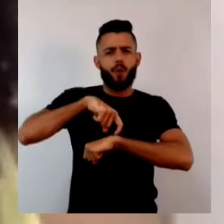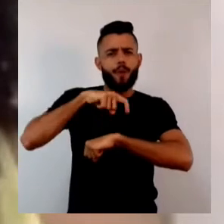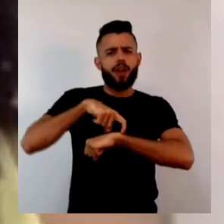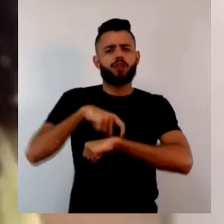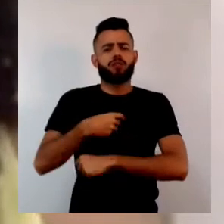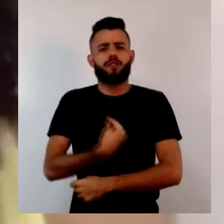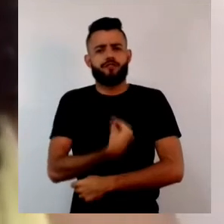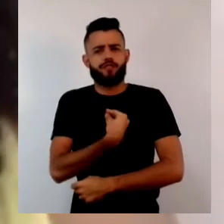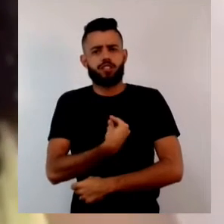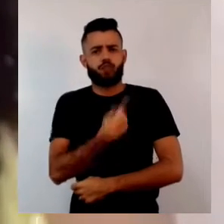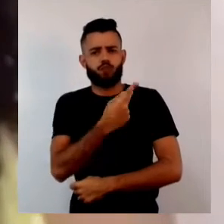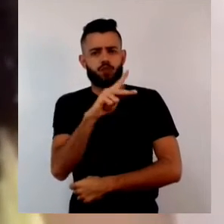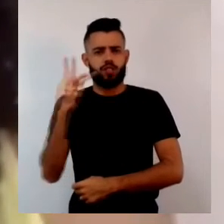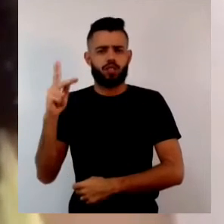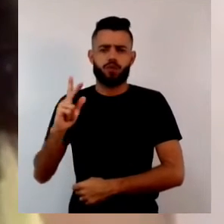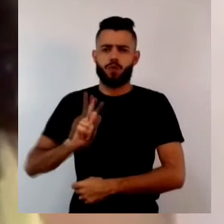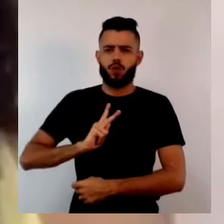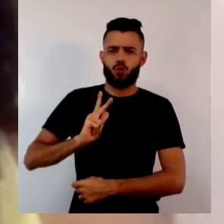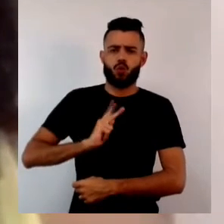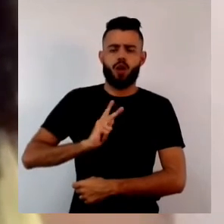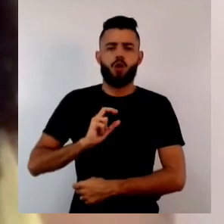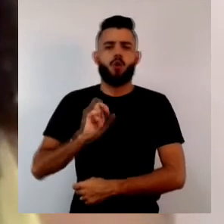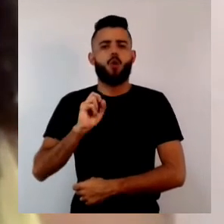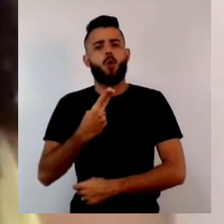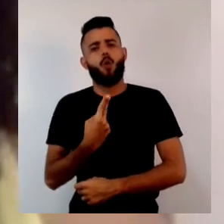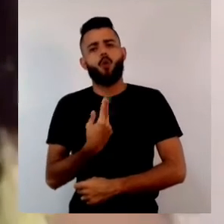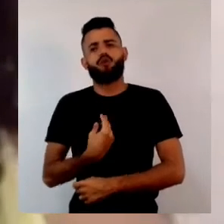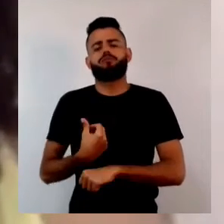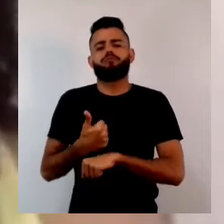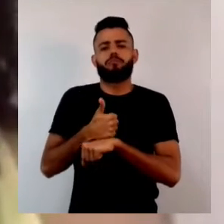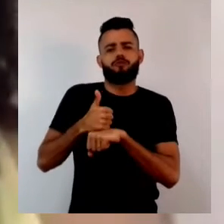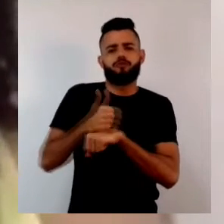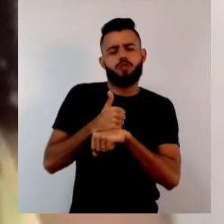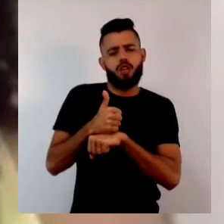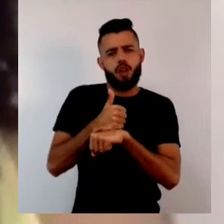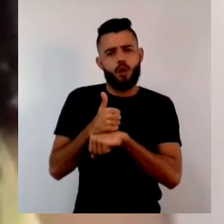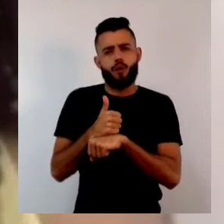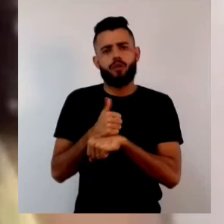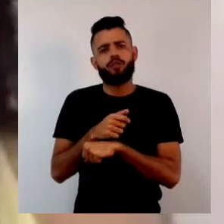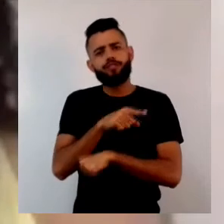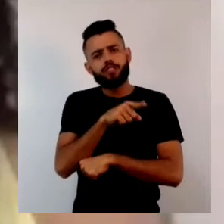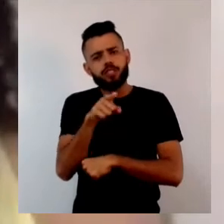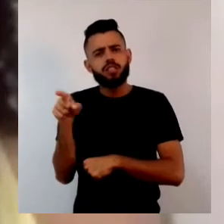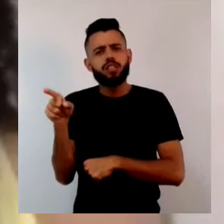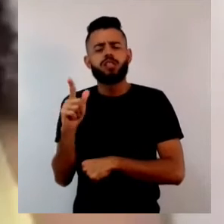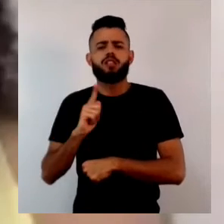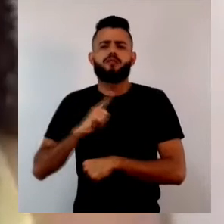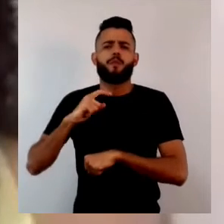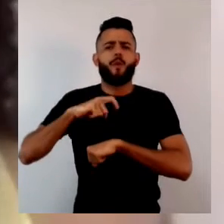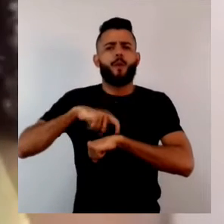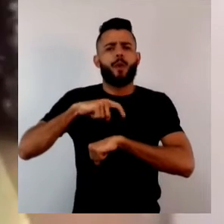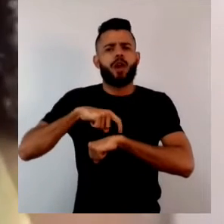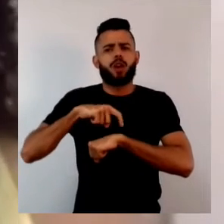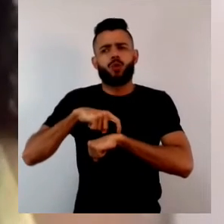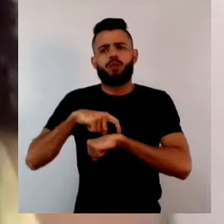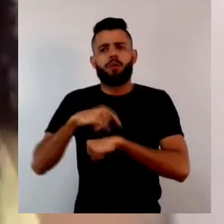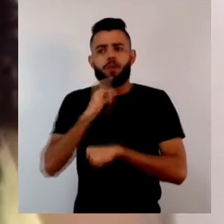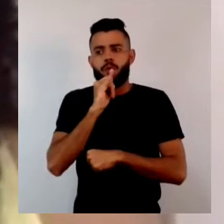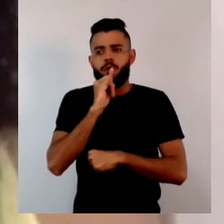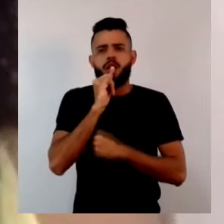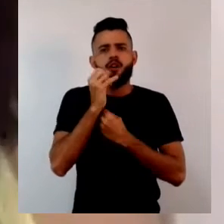mesmo como na vida profissional, como pesquisadora, que vocês tiveram um momento assim, que vocês tiveram uma informação que mudou a perspectiva de